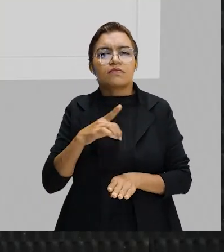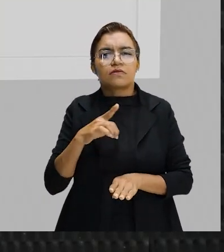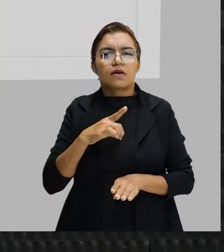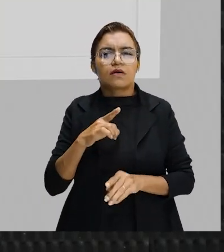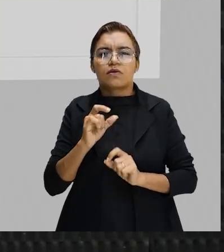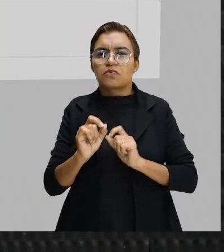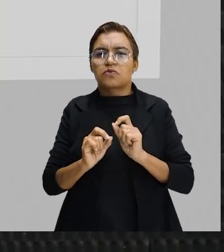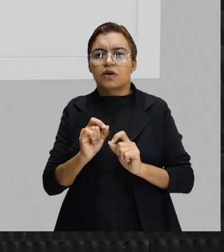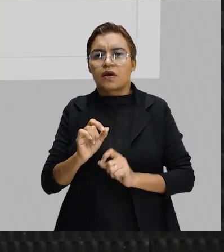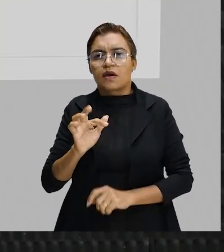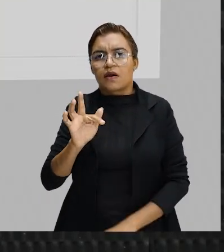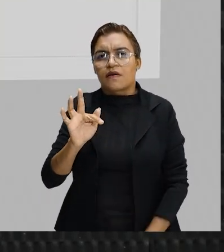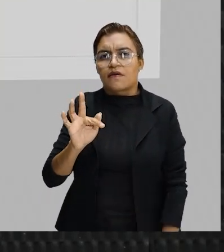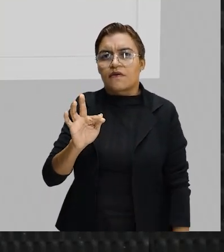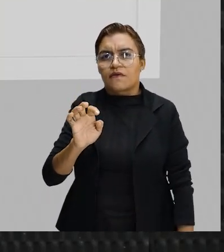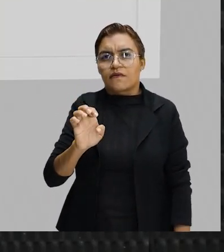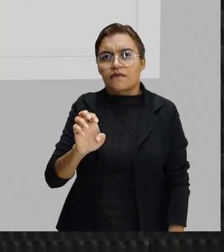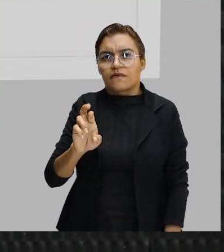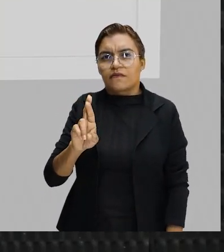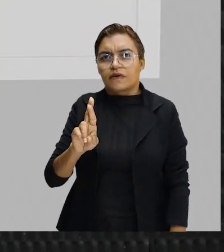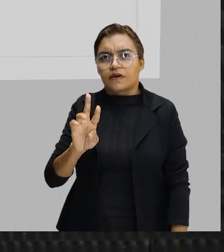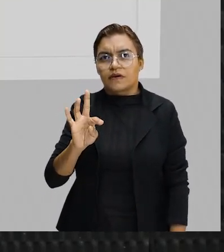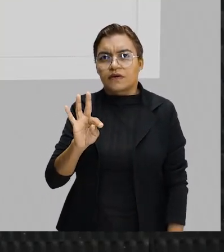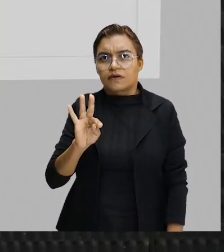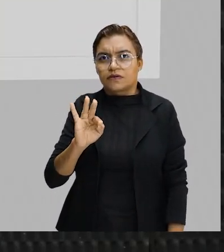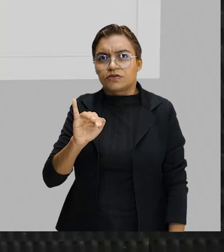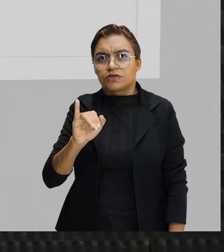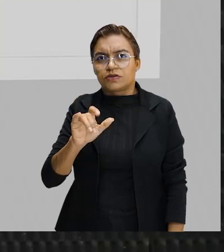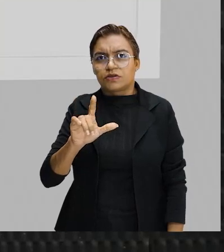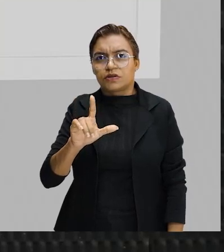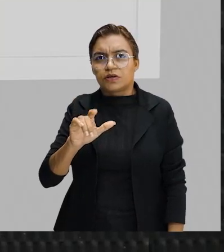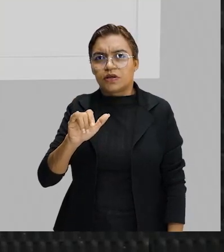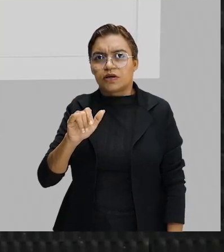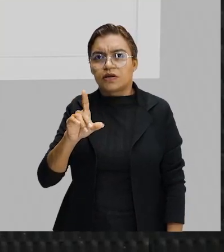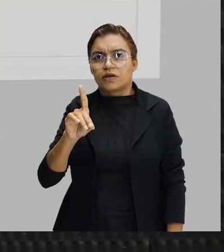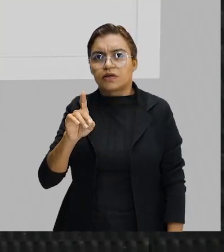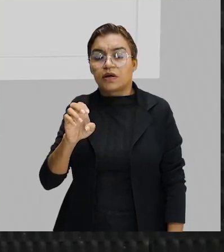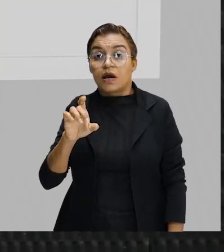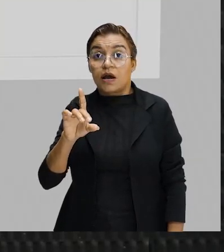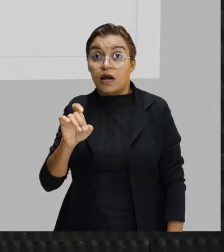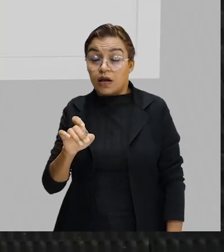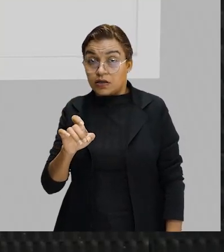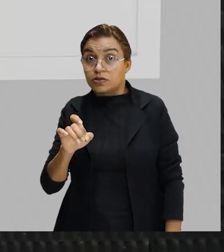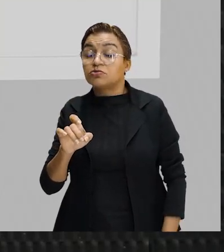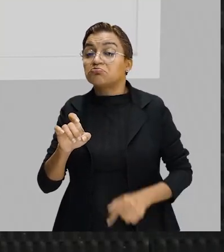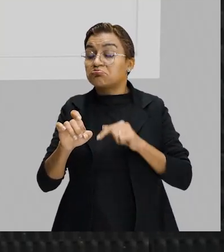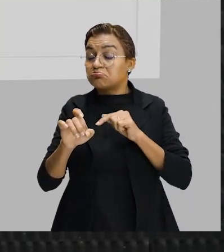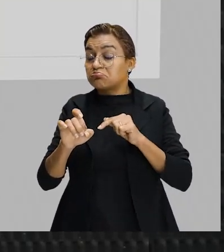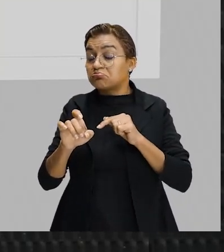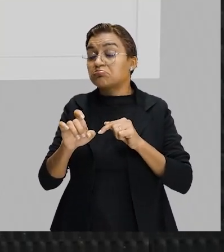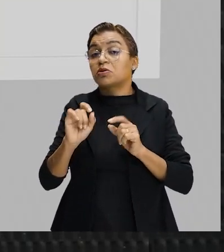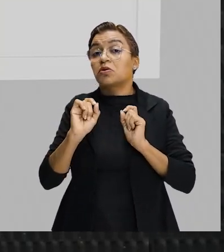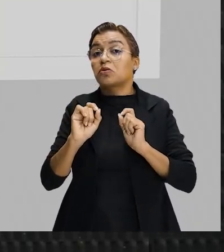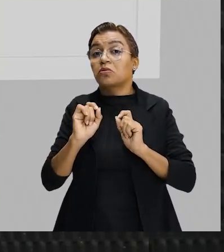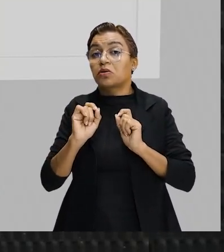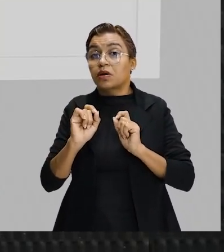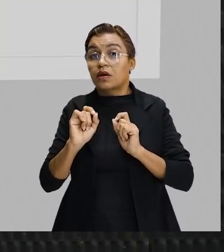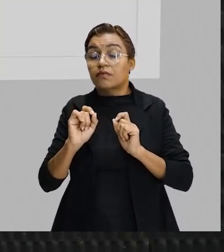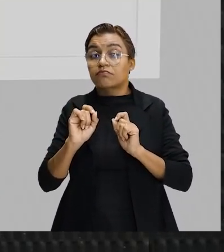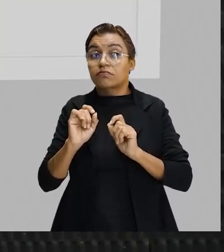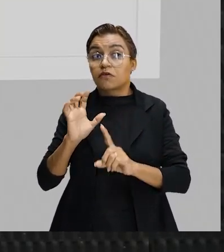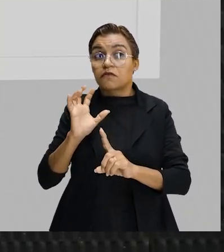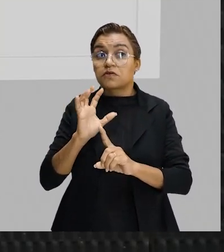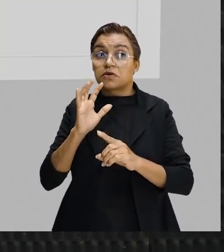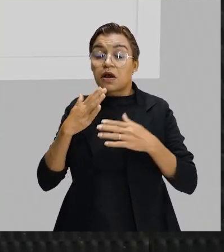fertilidade, a palavra fértil é muito importante para isso, para que lá fosse com muito mais tranquilidade exercida a